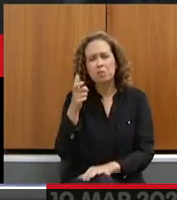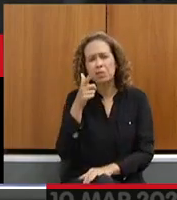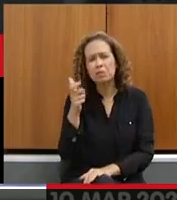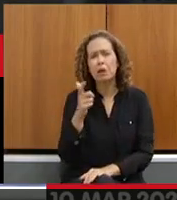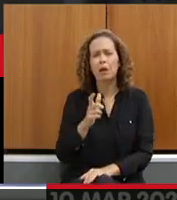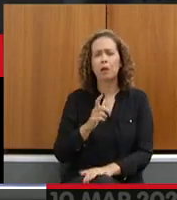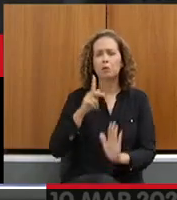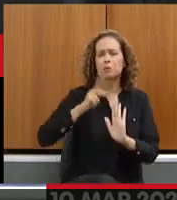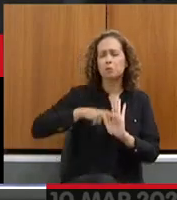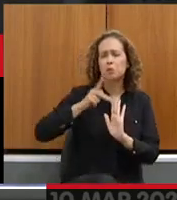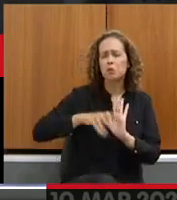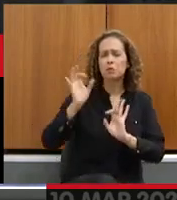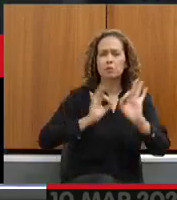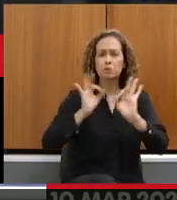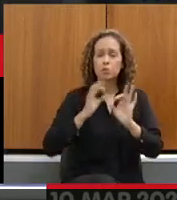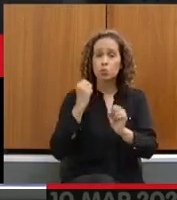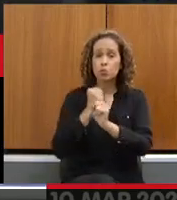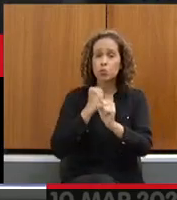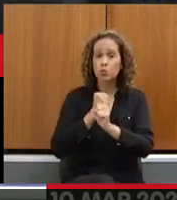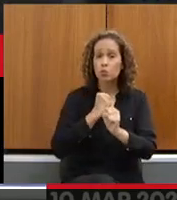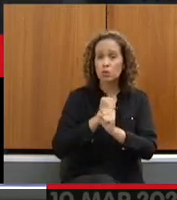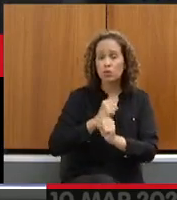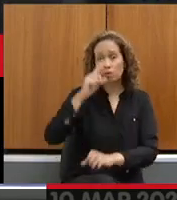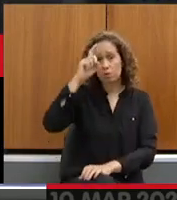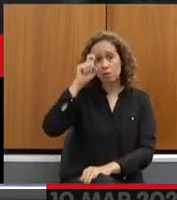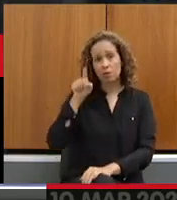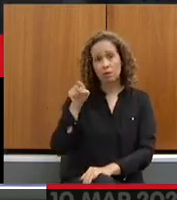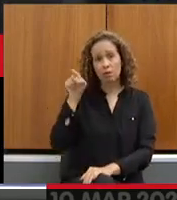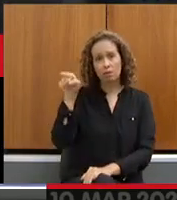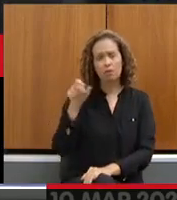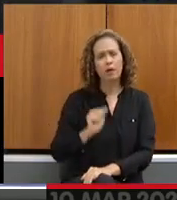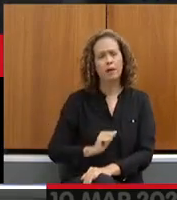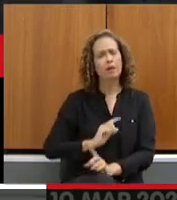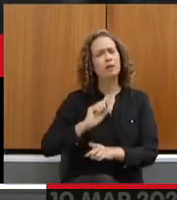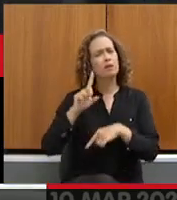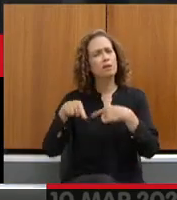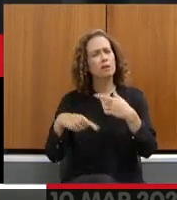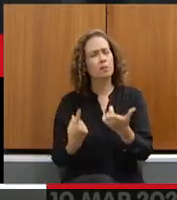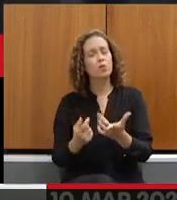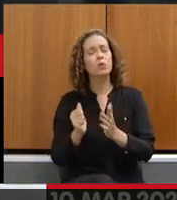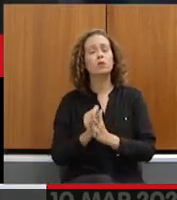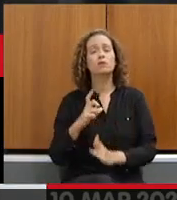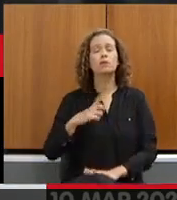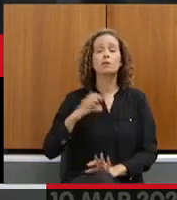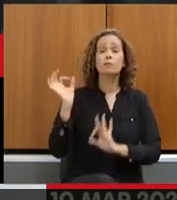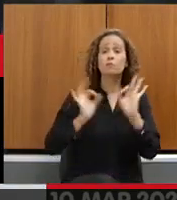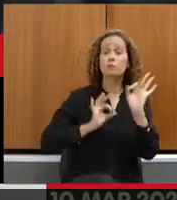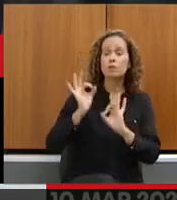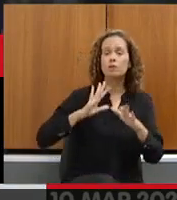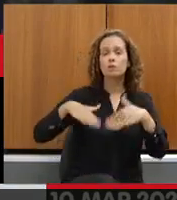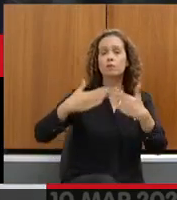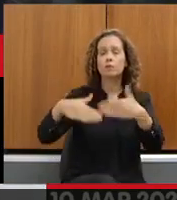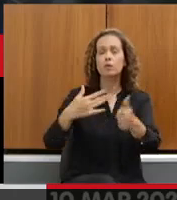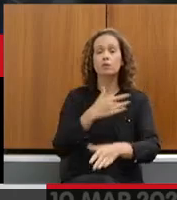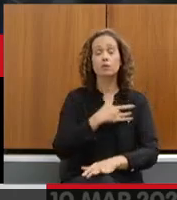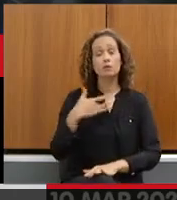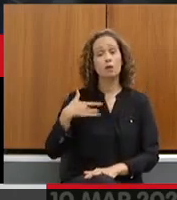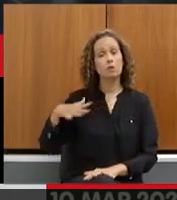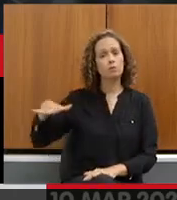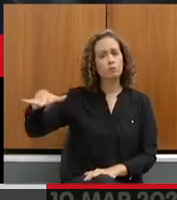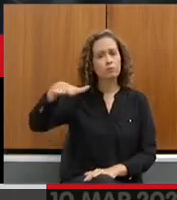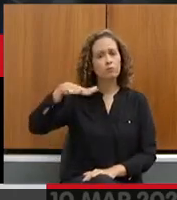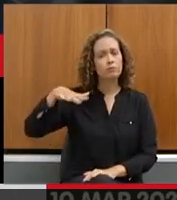construção de um hospital regional Lapa depois daquele momento que nós fizemos um plano de desenvolvimento da Saúde na região